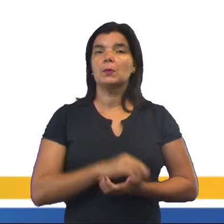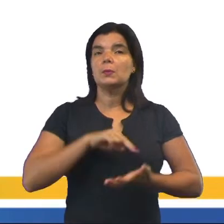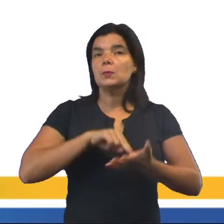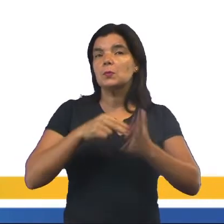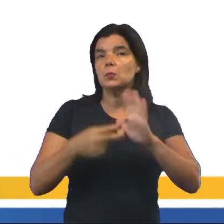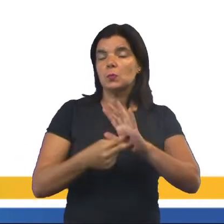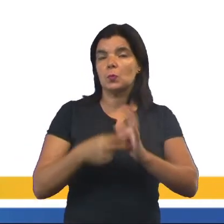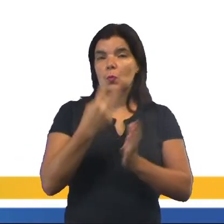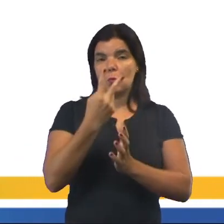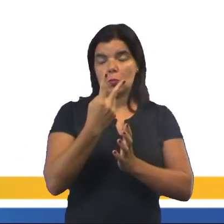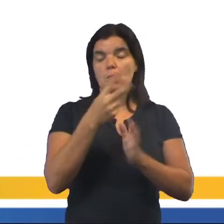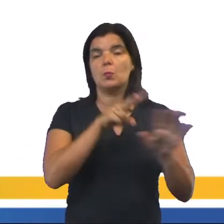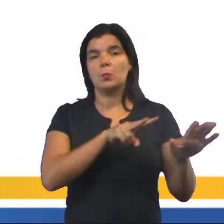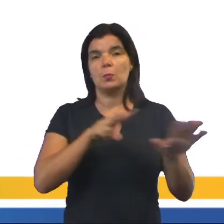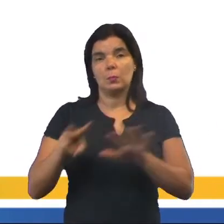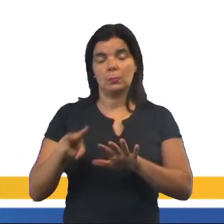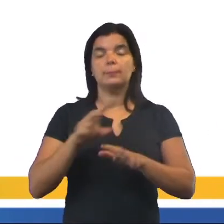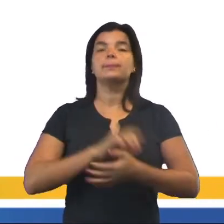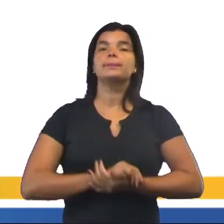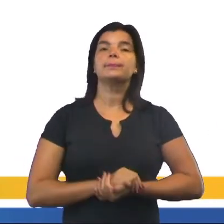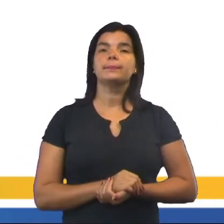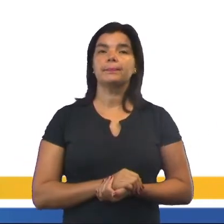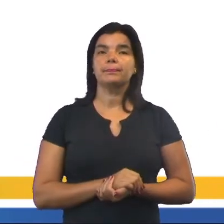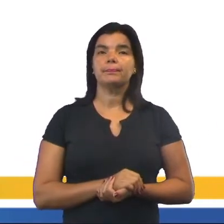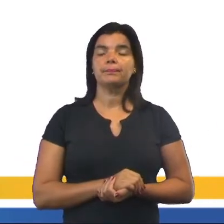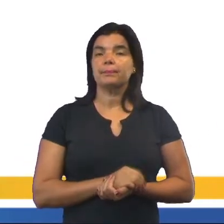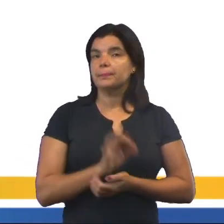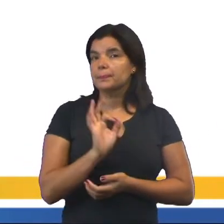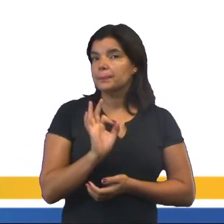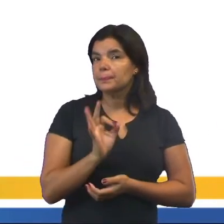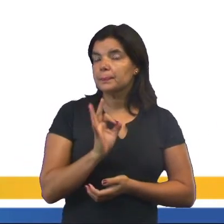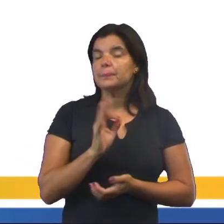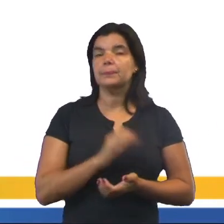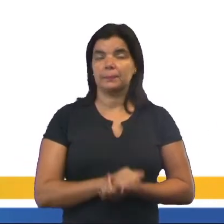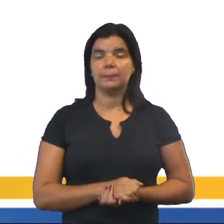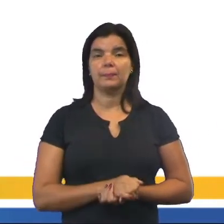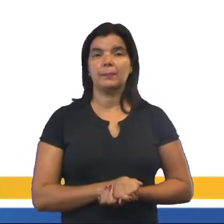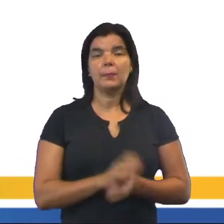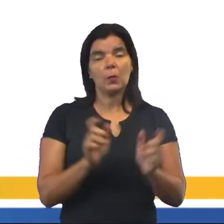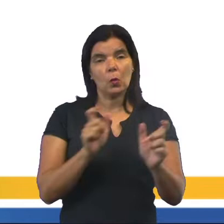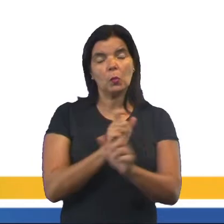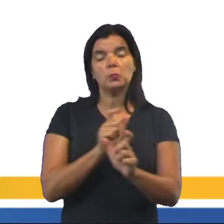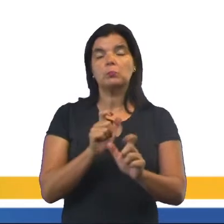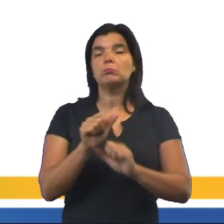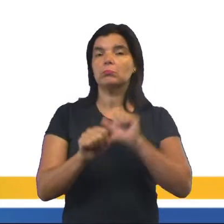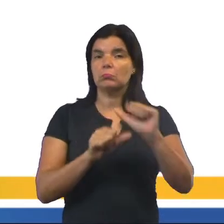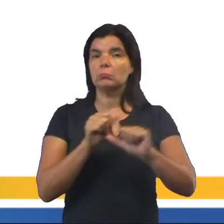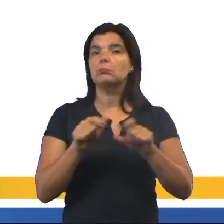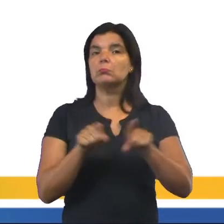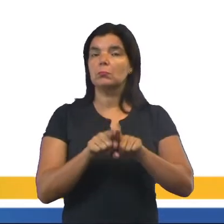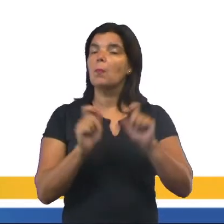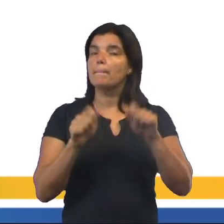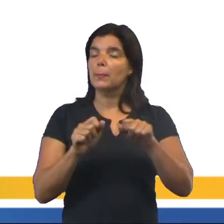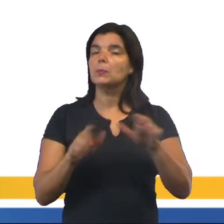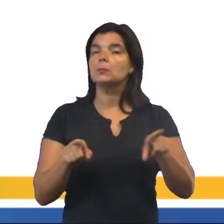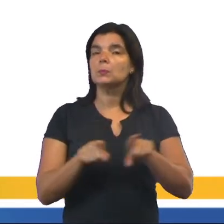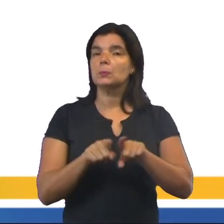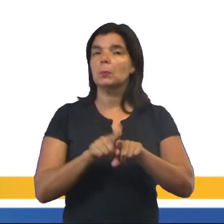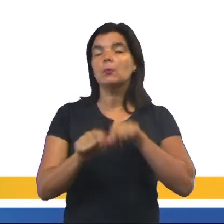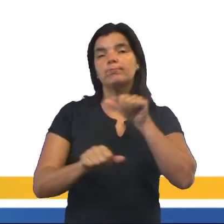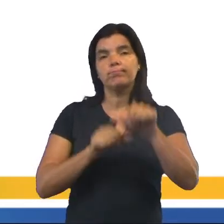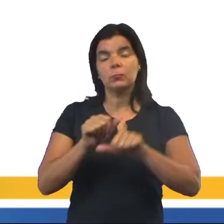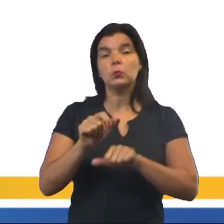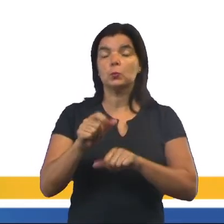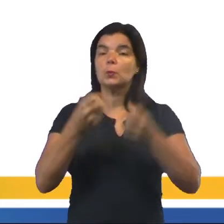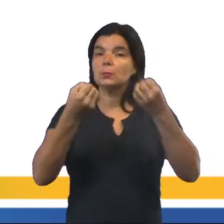tradução seria duas vezes por semana. Certo? Então, fazendo essa mudança, essa troca, também posso mudar aí